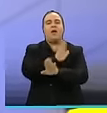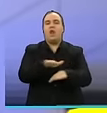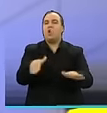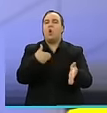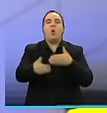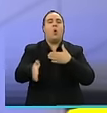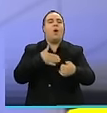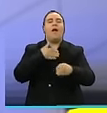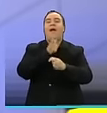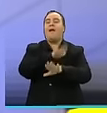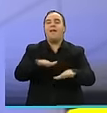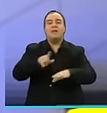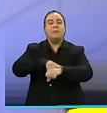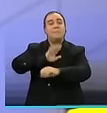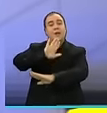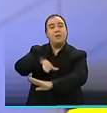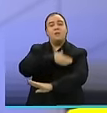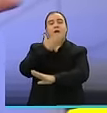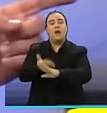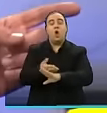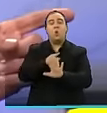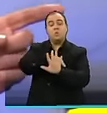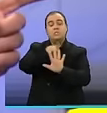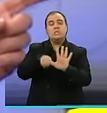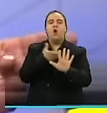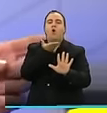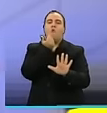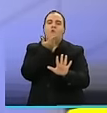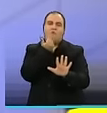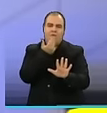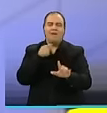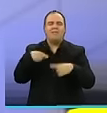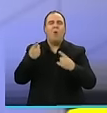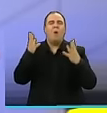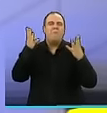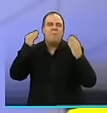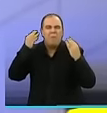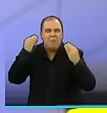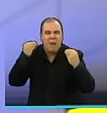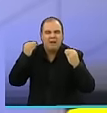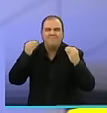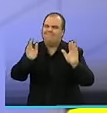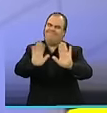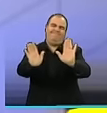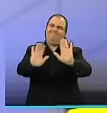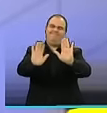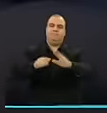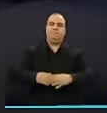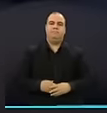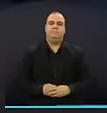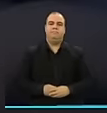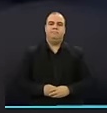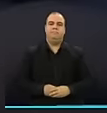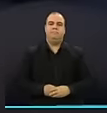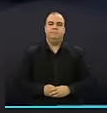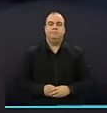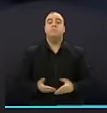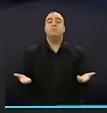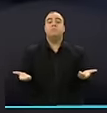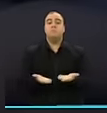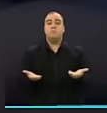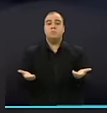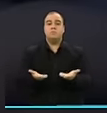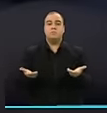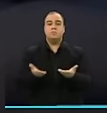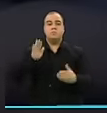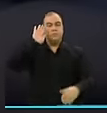as crianças em período integral, com 5 refeições. Então, o blá blá blá não vai colar. E agora o